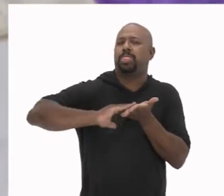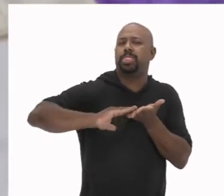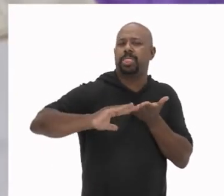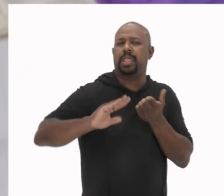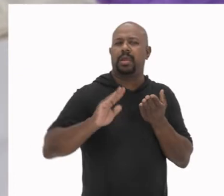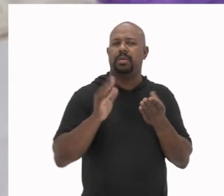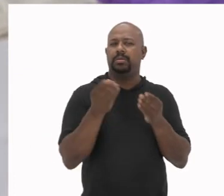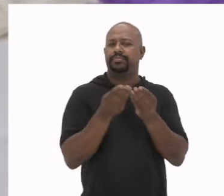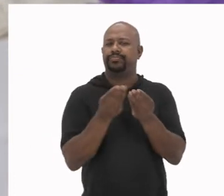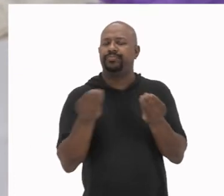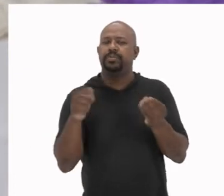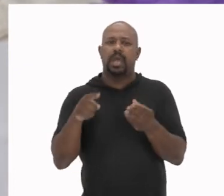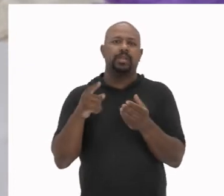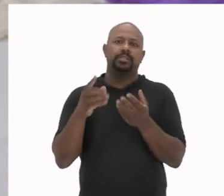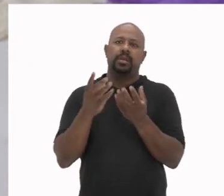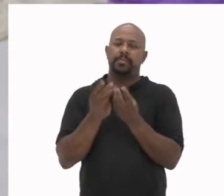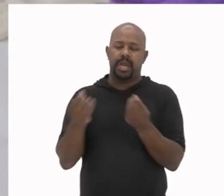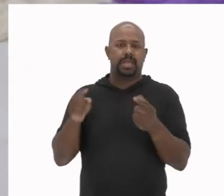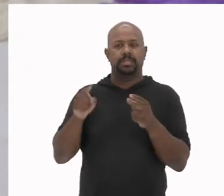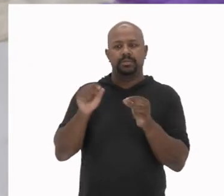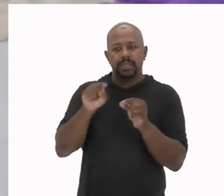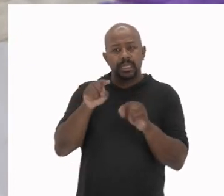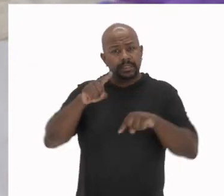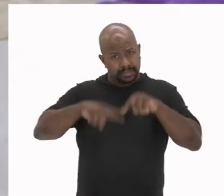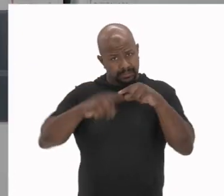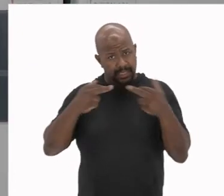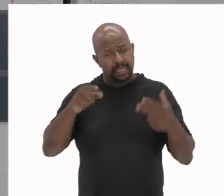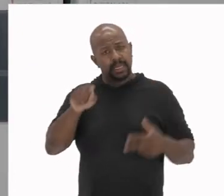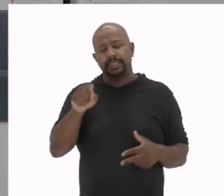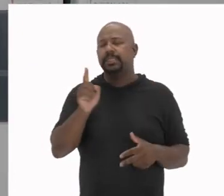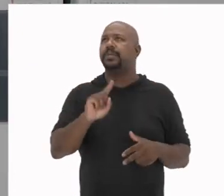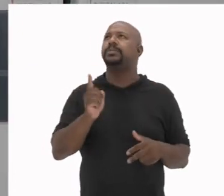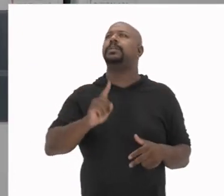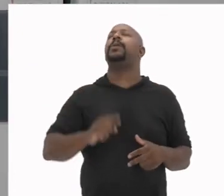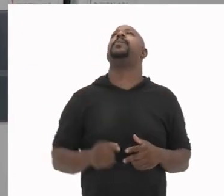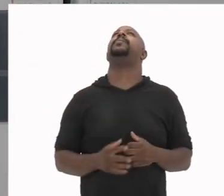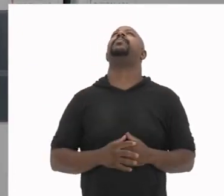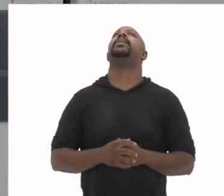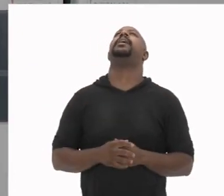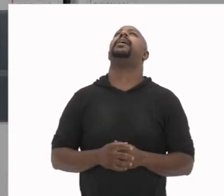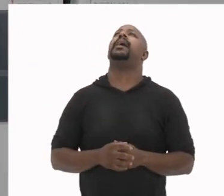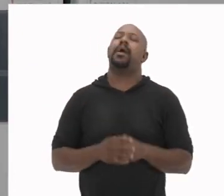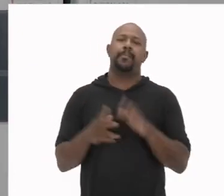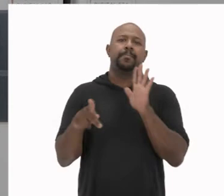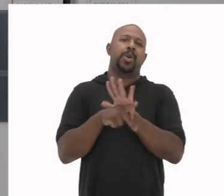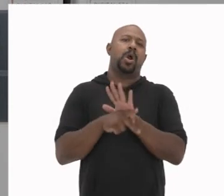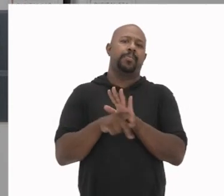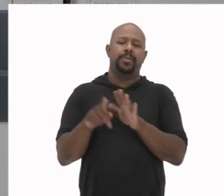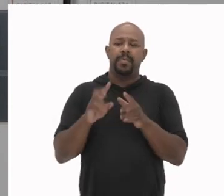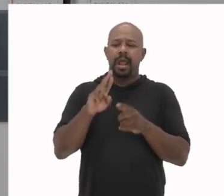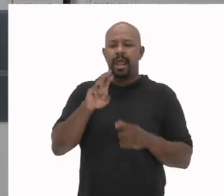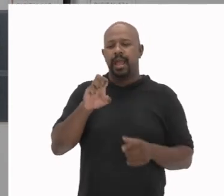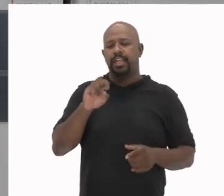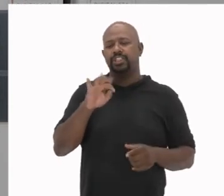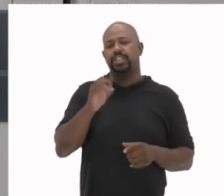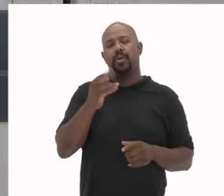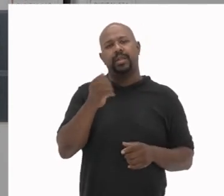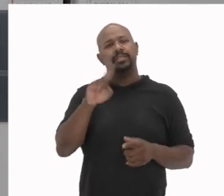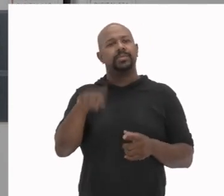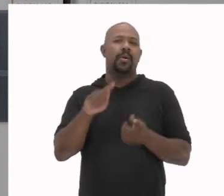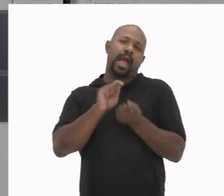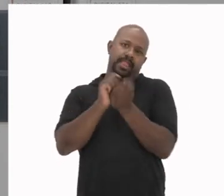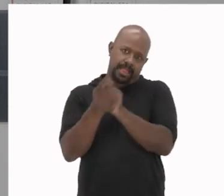né? Obturação em áreas de perda. Geralmente esses materiais eles não são próprios